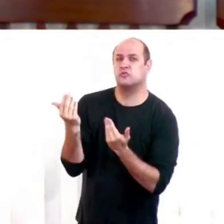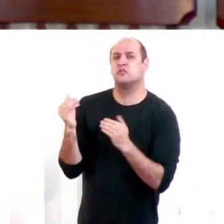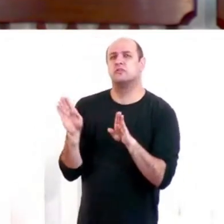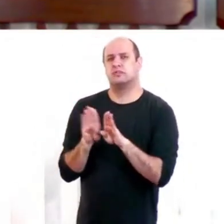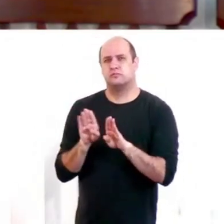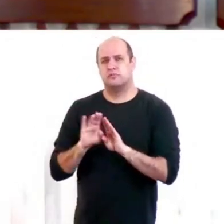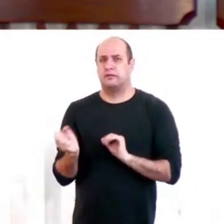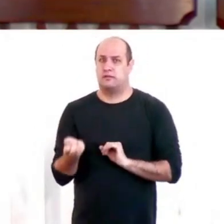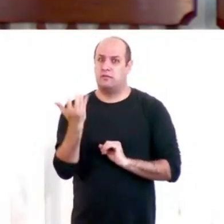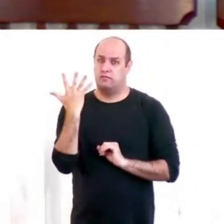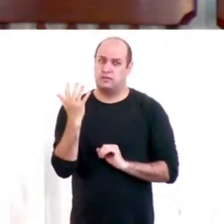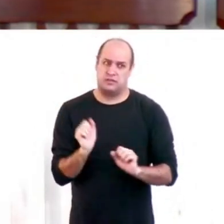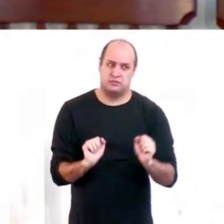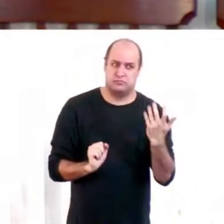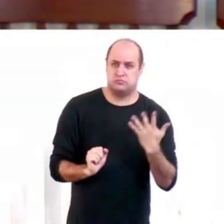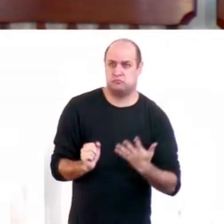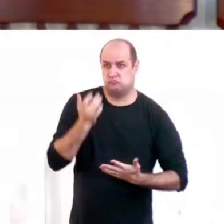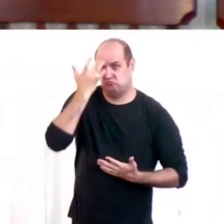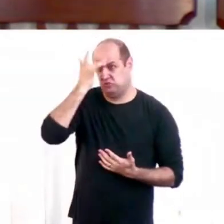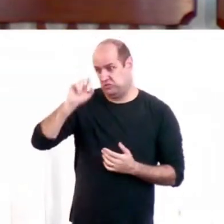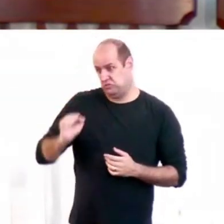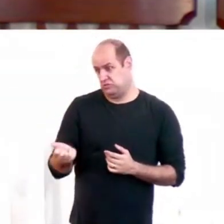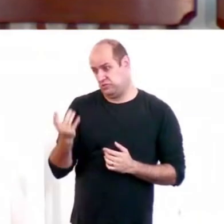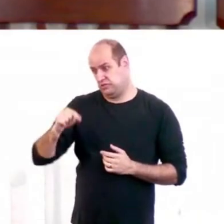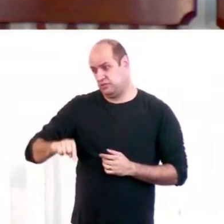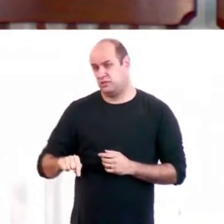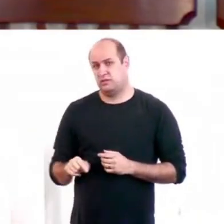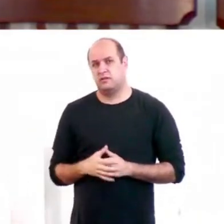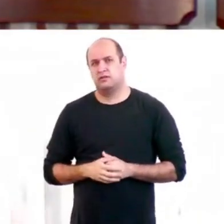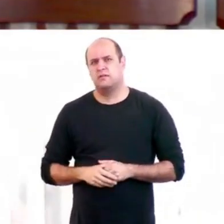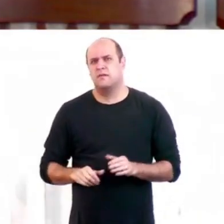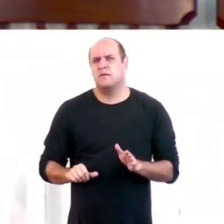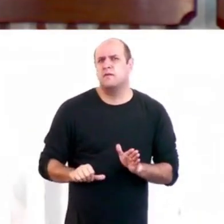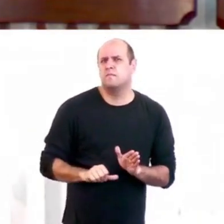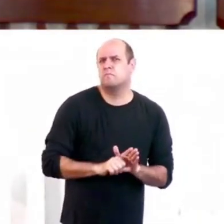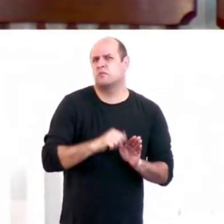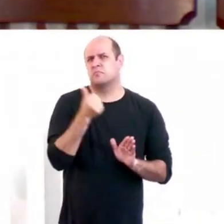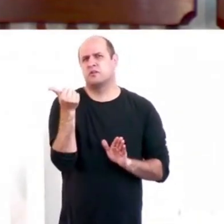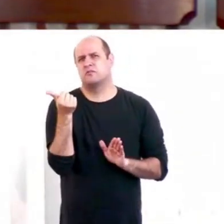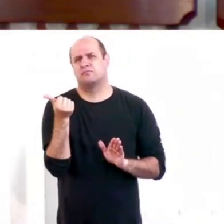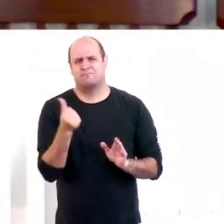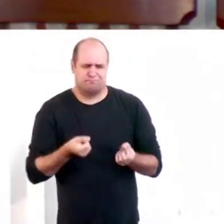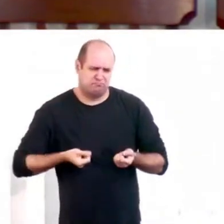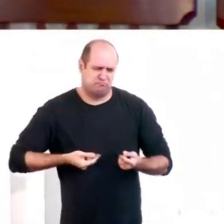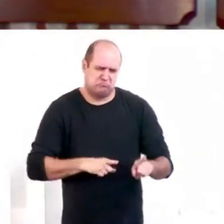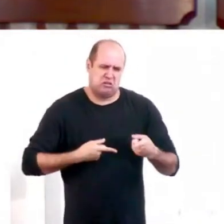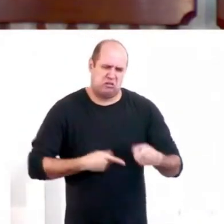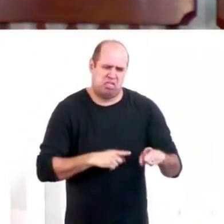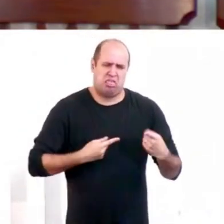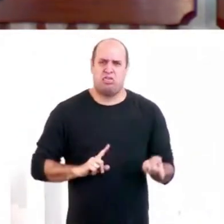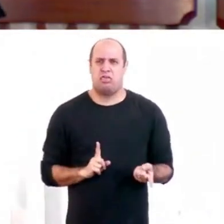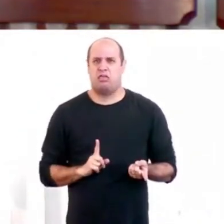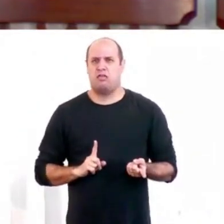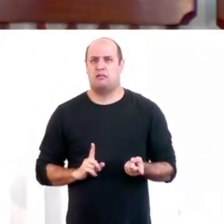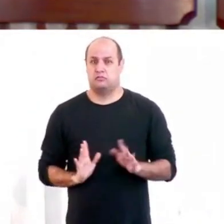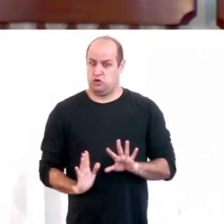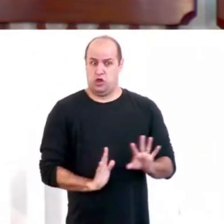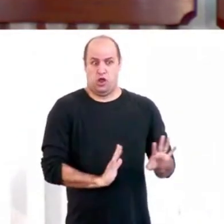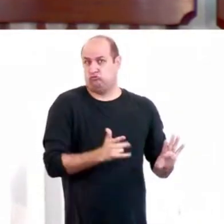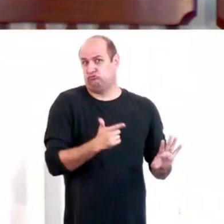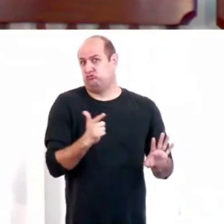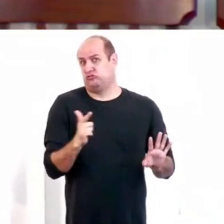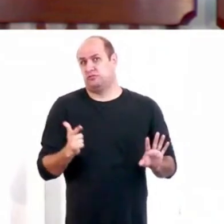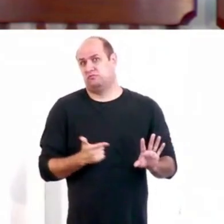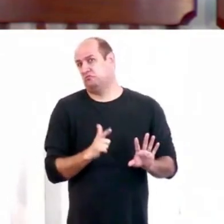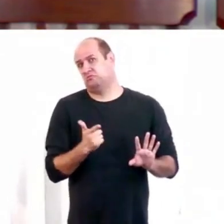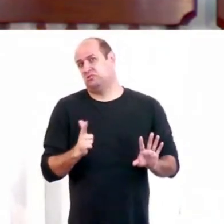se acontece aqui, acho que só lá. Primeiramente, o bullying. Não faz parte, não é dos